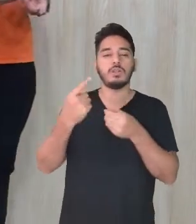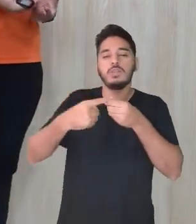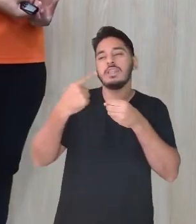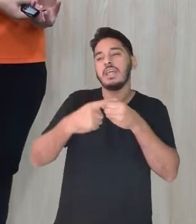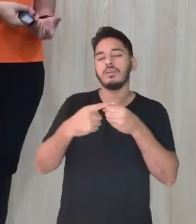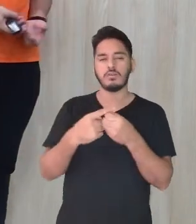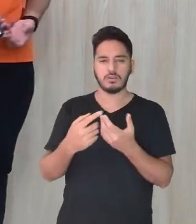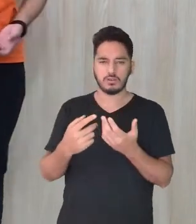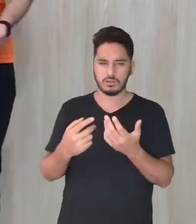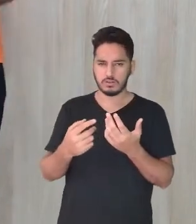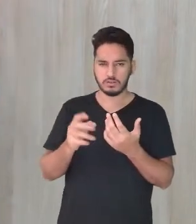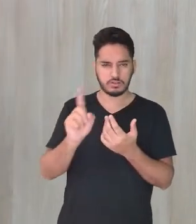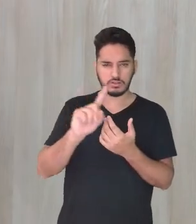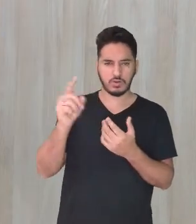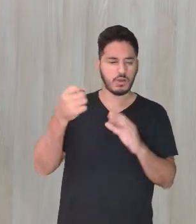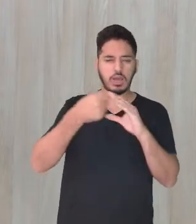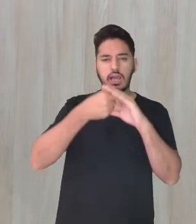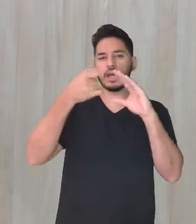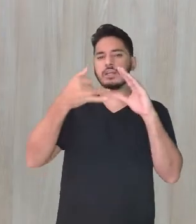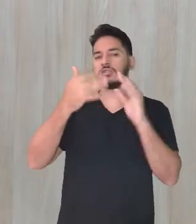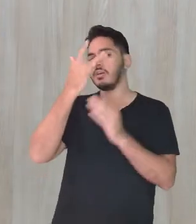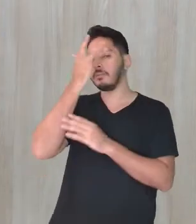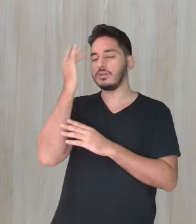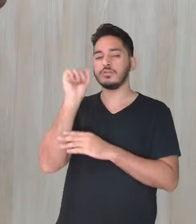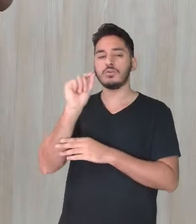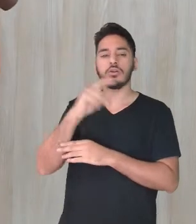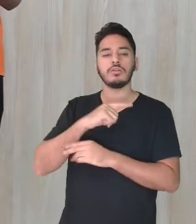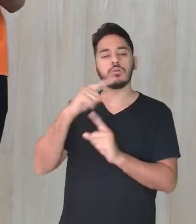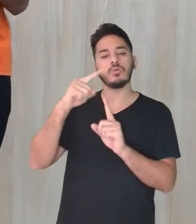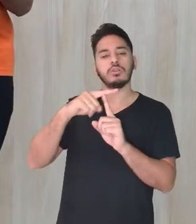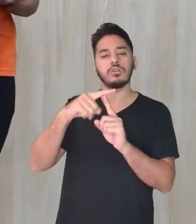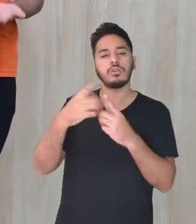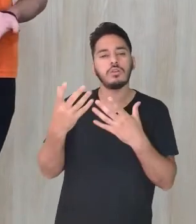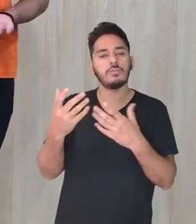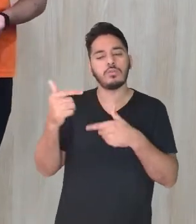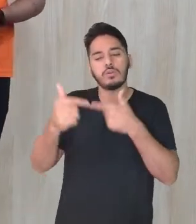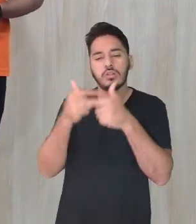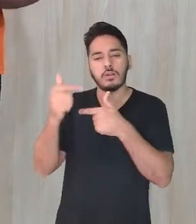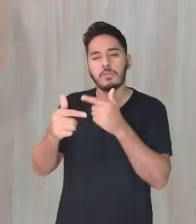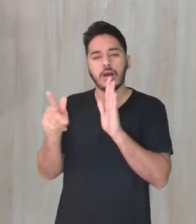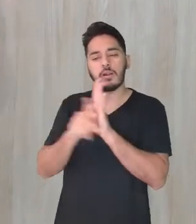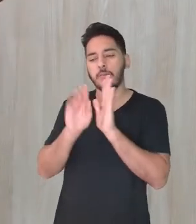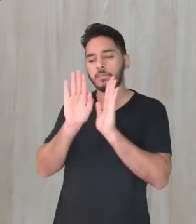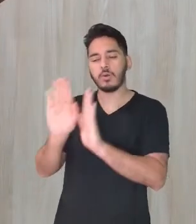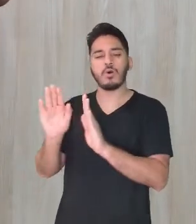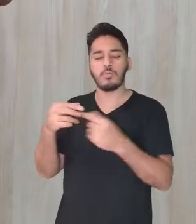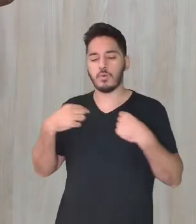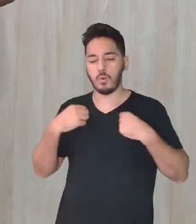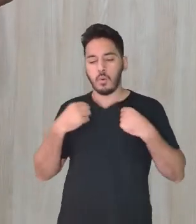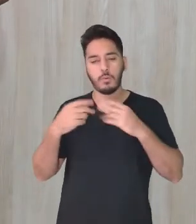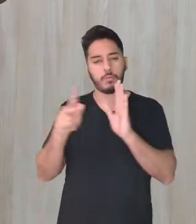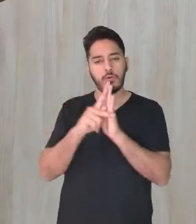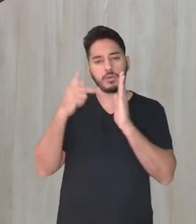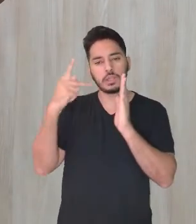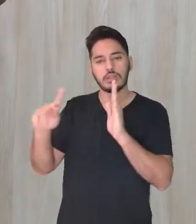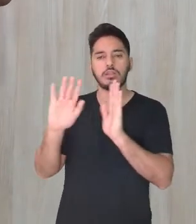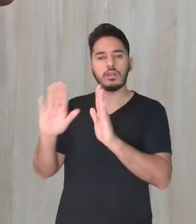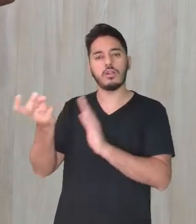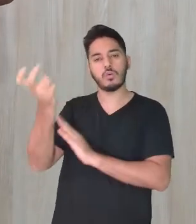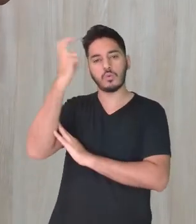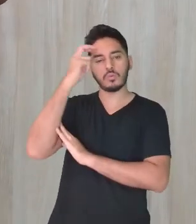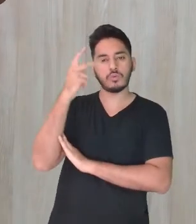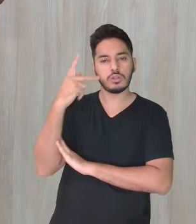algo ruim. Mas isso é uma característica de pessoas que têm um certo tipo de trabalho, um certo tipo de vestimenta, um certo tipo de